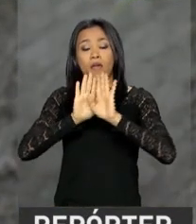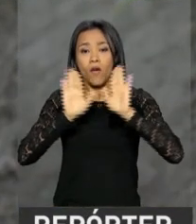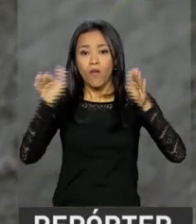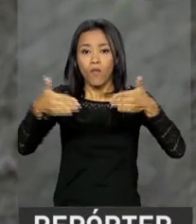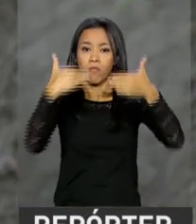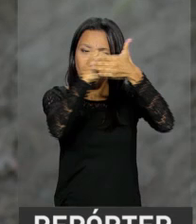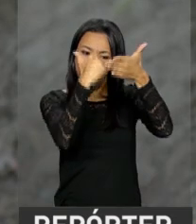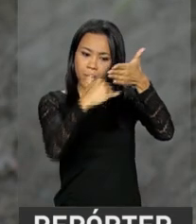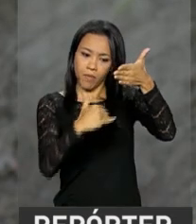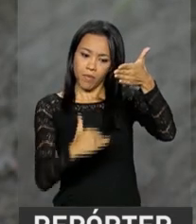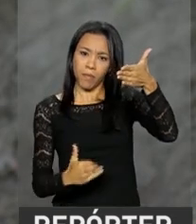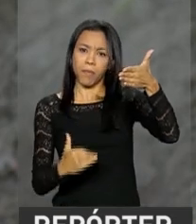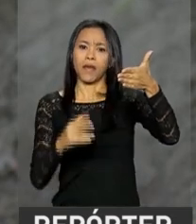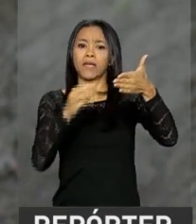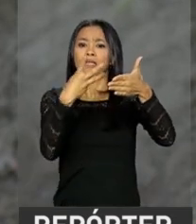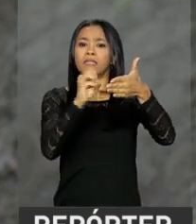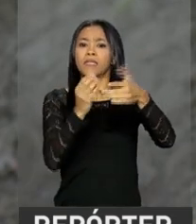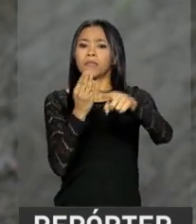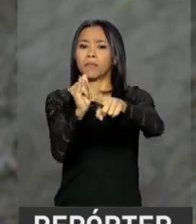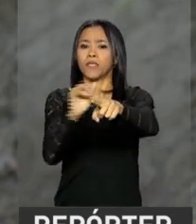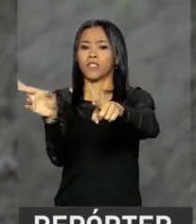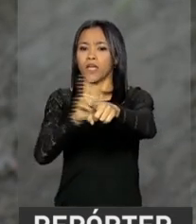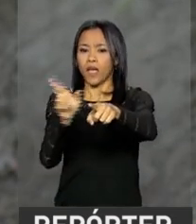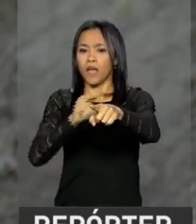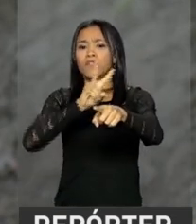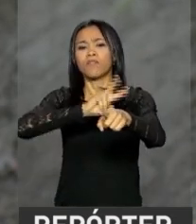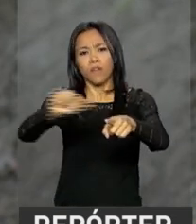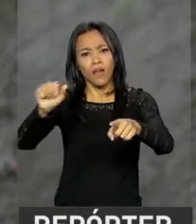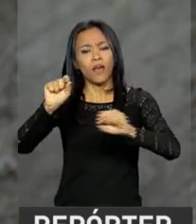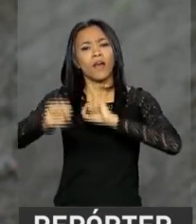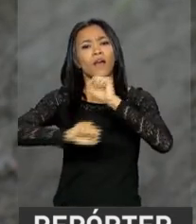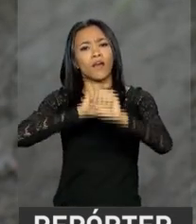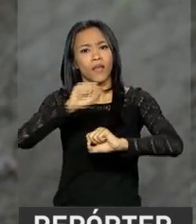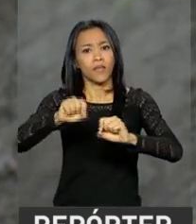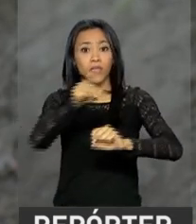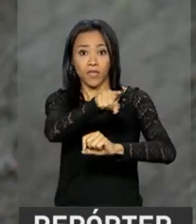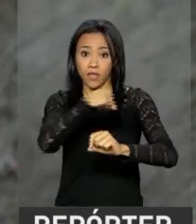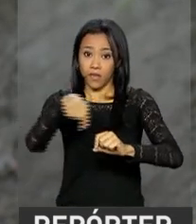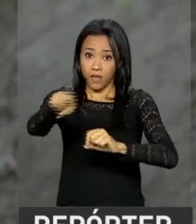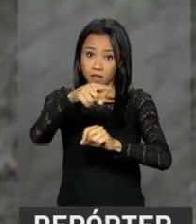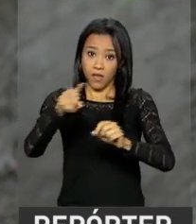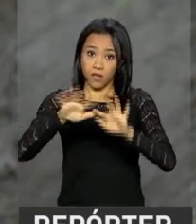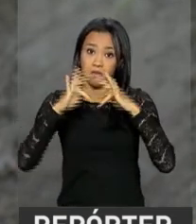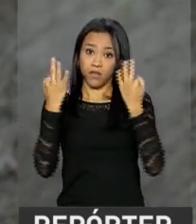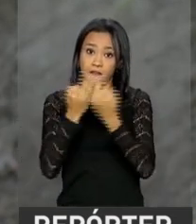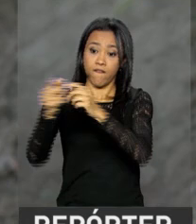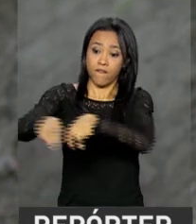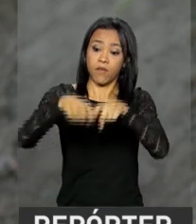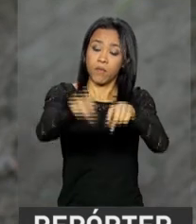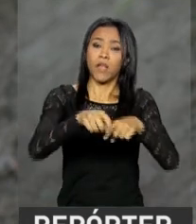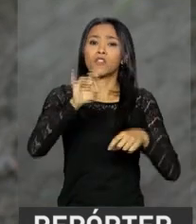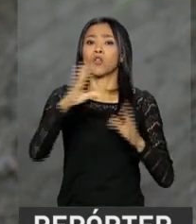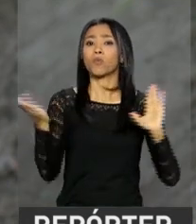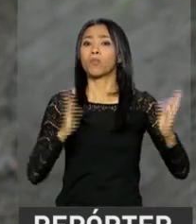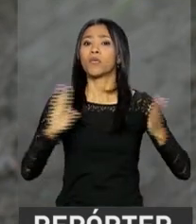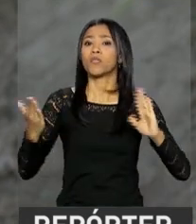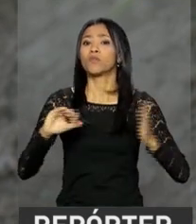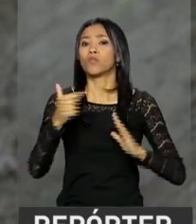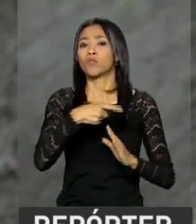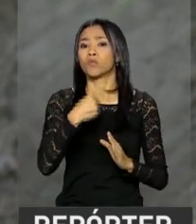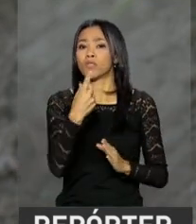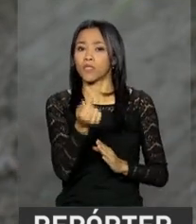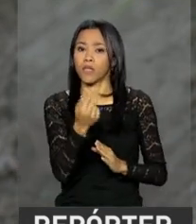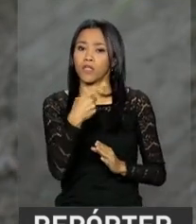safra 30 bilhões de reais vão ser disponibilizados aos agricultores familiares só no período 2017 e